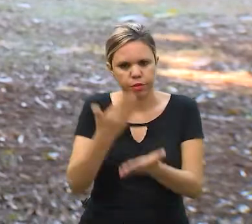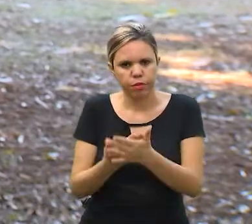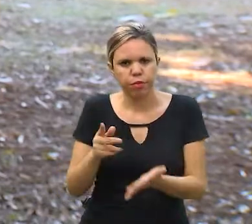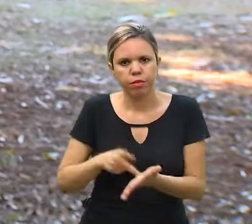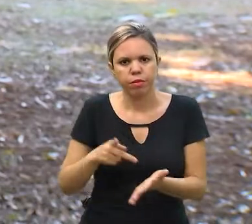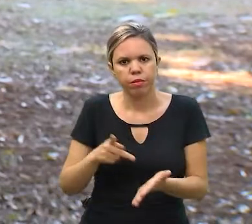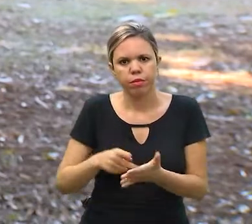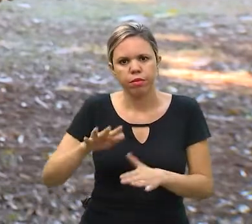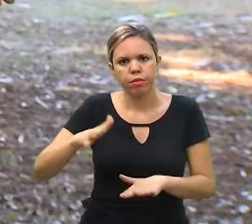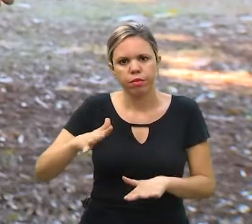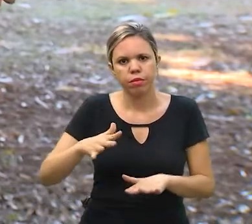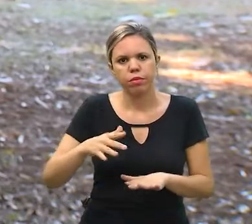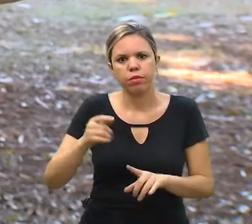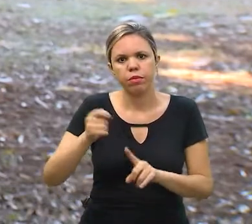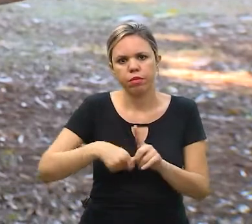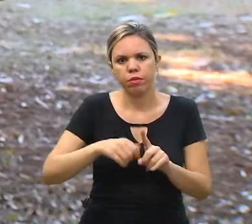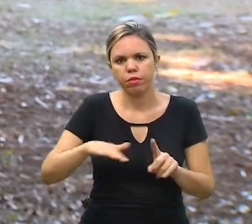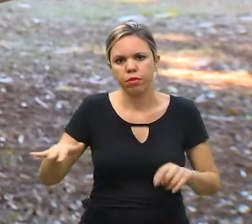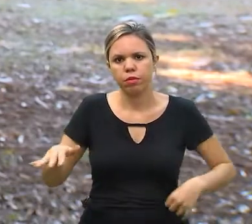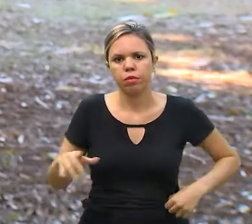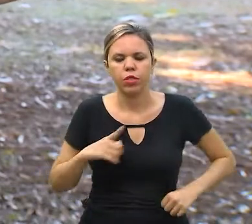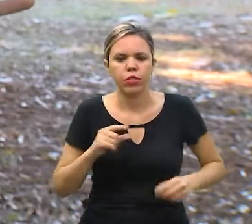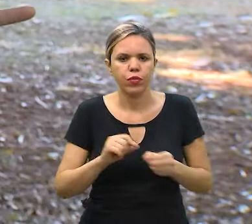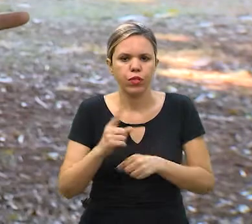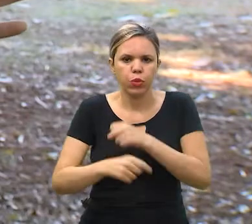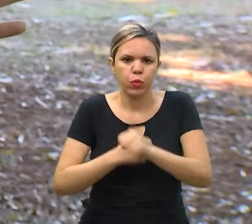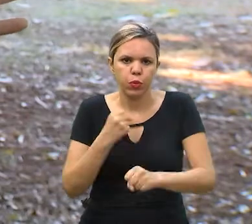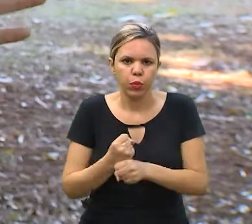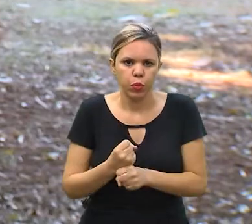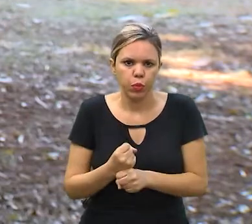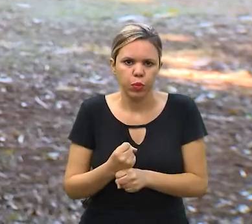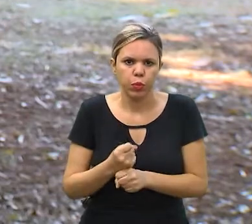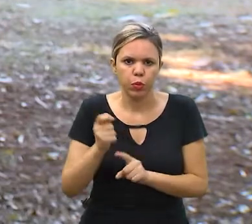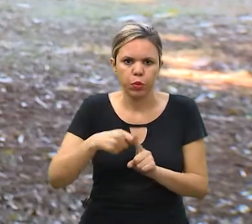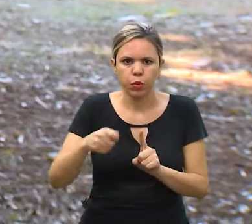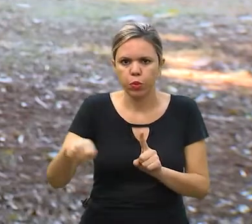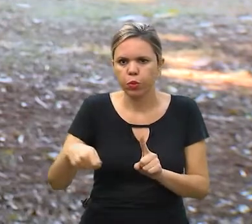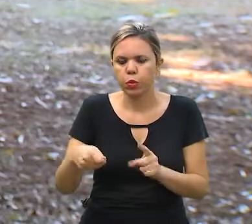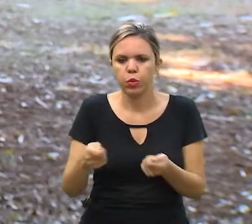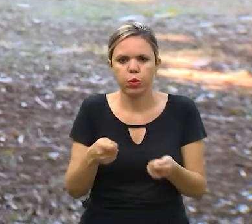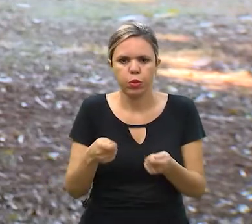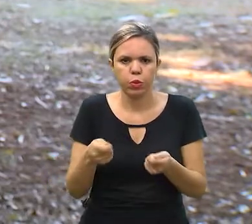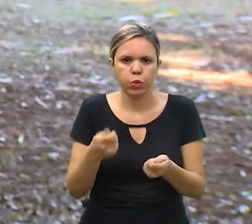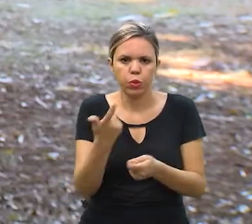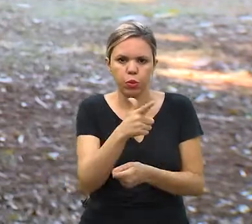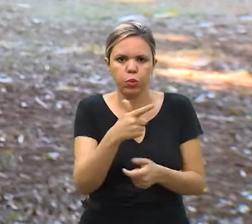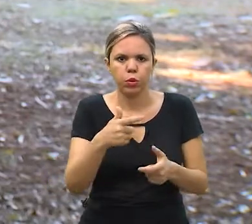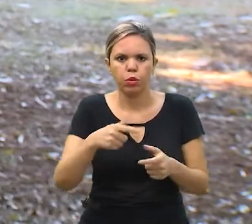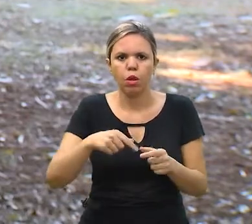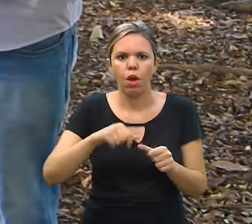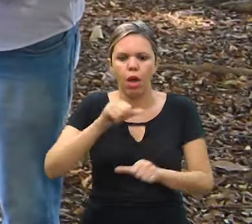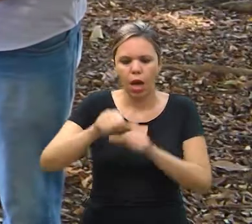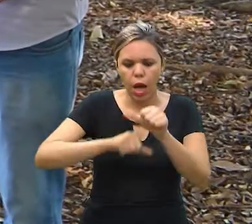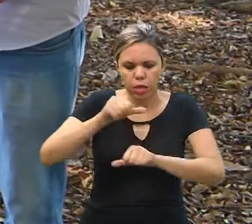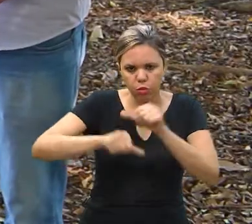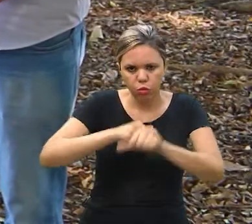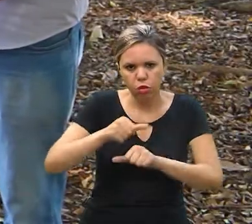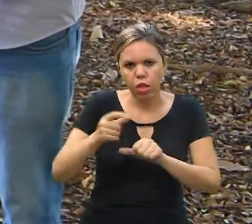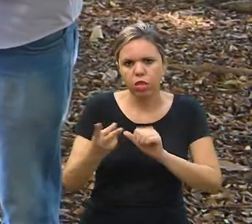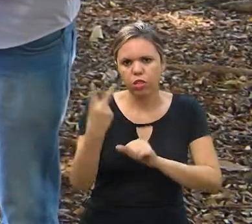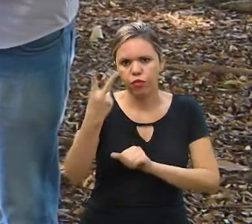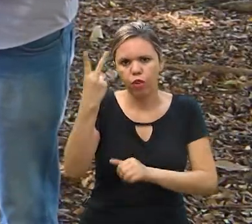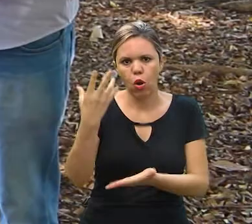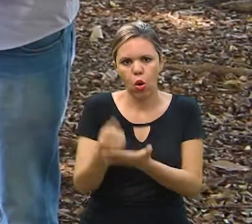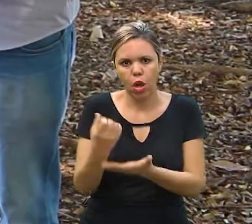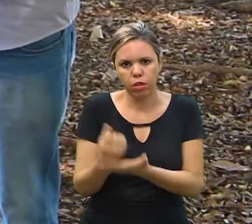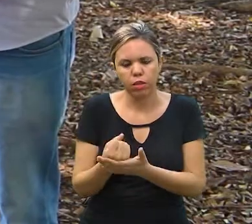verdade, na média do mês, né, do que eles fizeram no ano, eles pegam a média mensal e isso não lida com as oscilações de receita. Uma vez